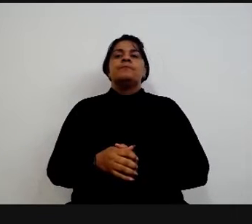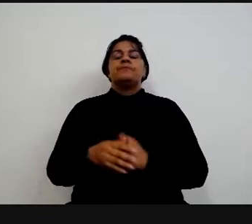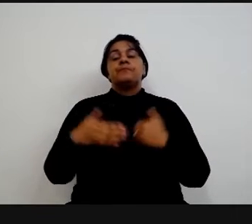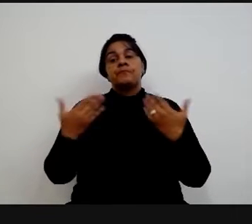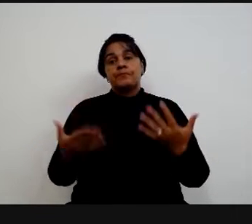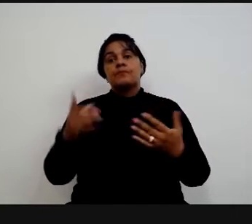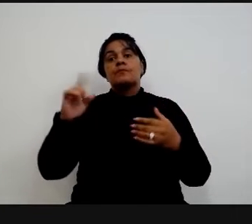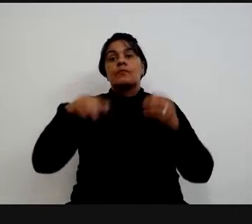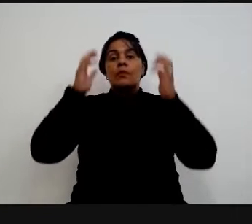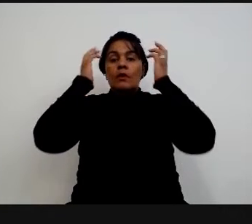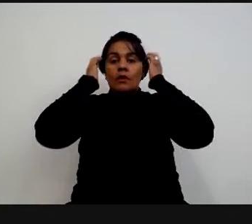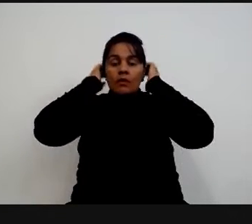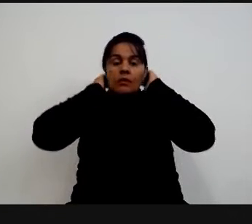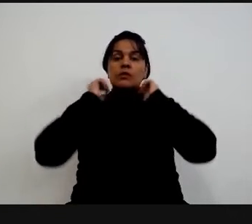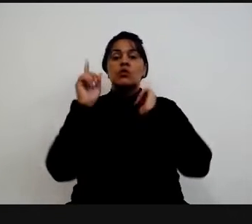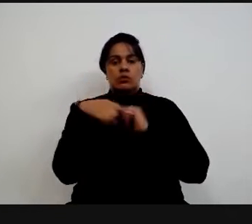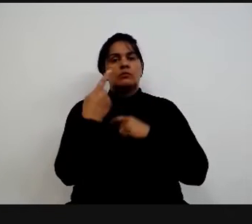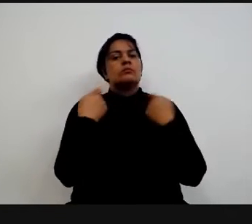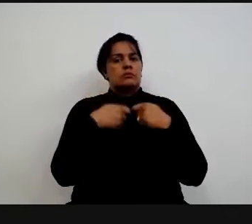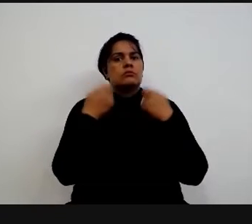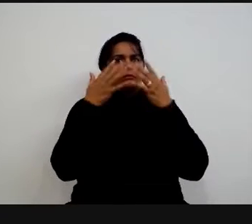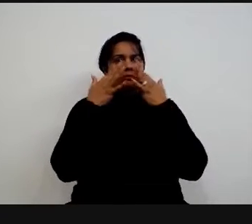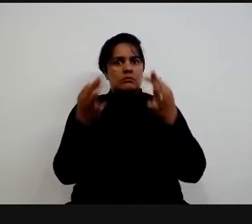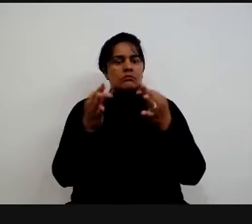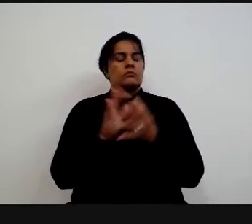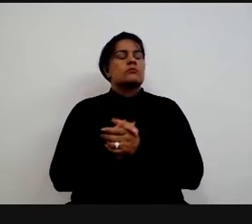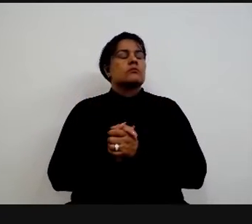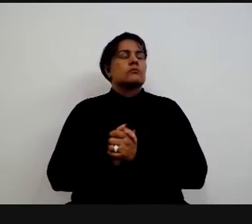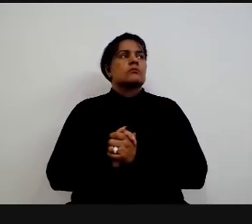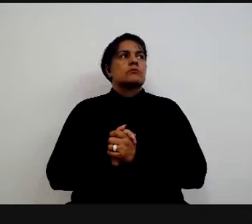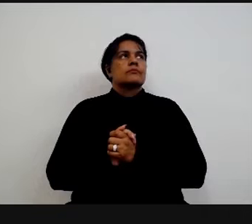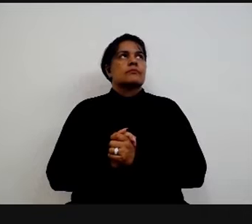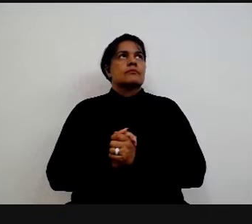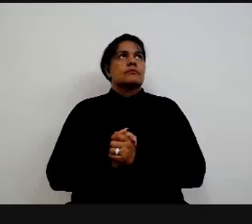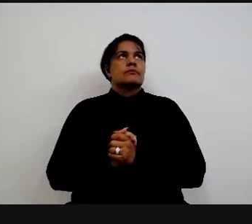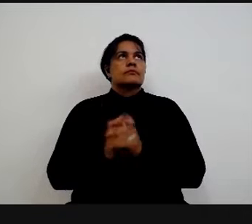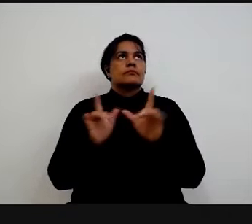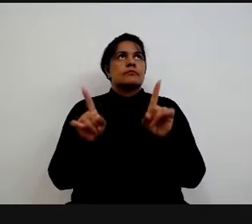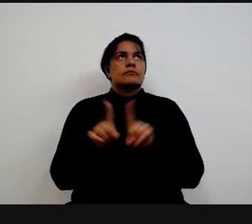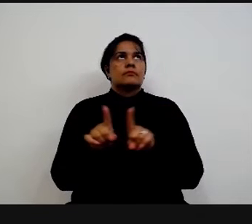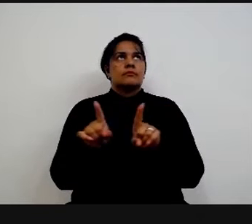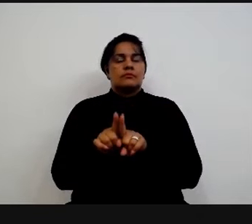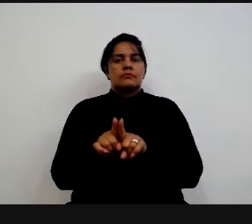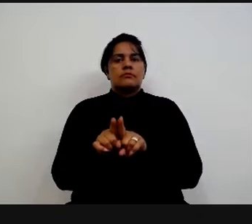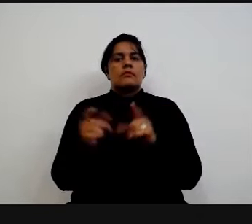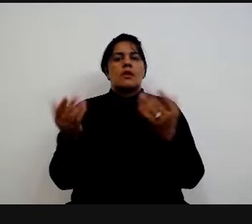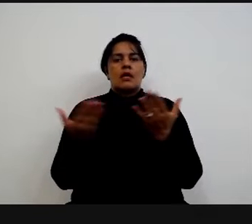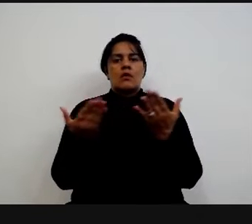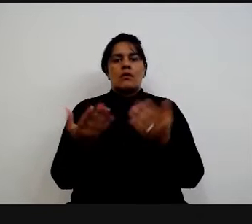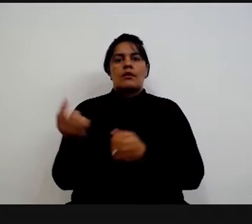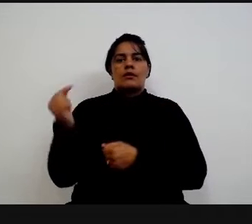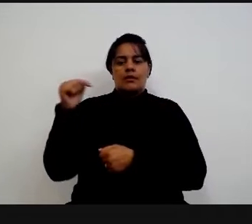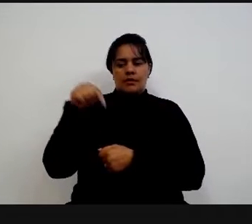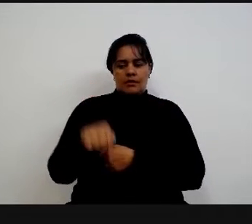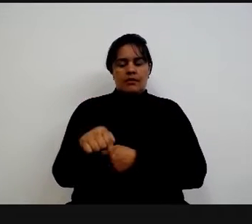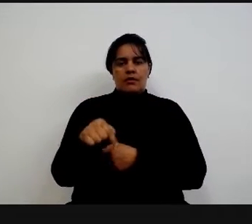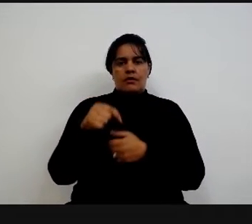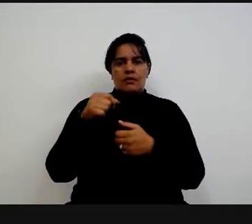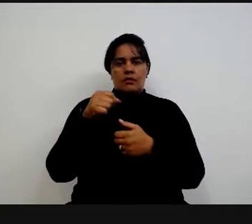Esse é um aspecto que a gente tem que observar. Em segundo lugar, voltando para a nossa casa, que é o Poder